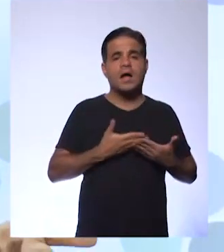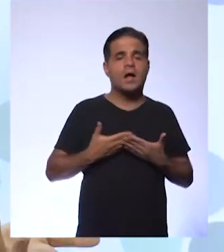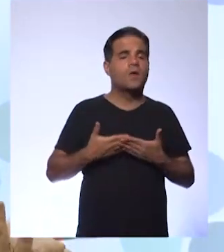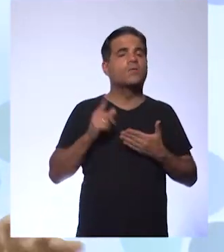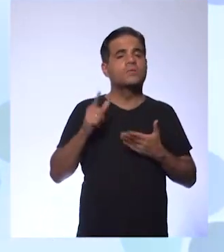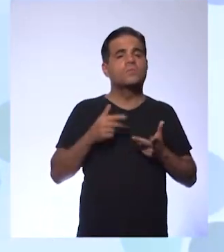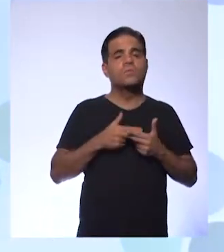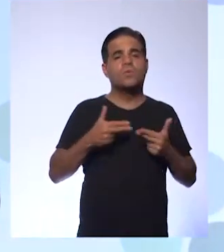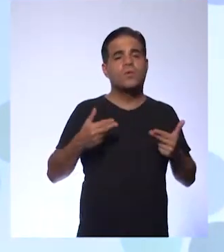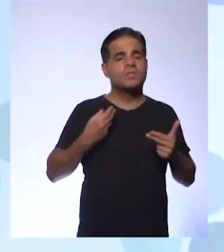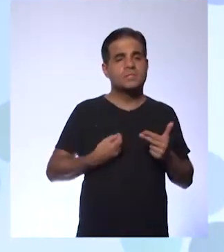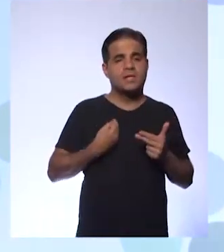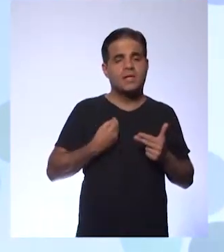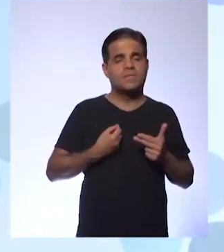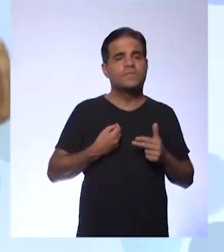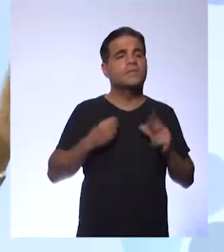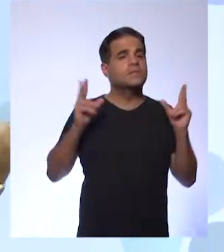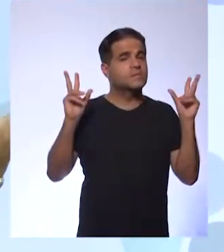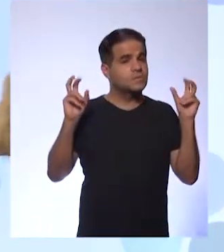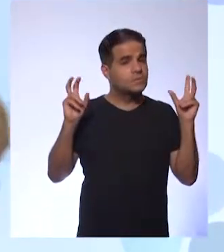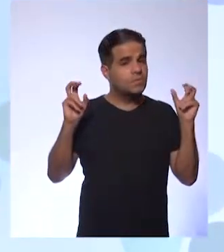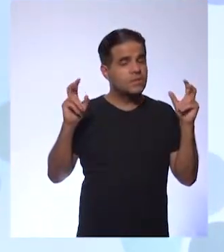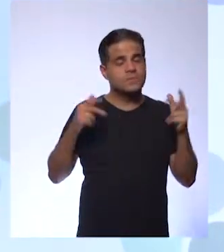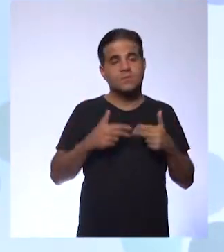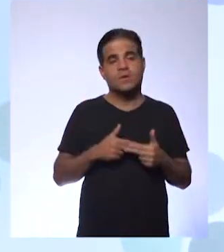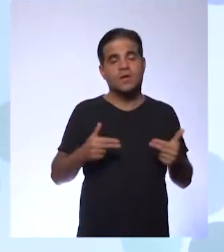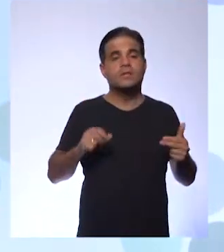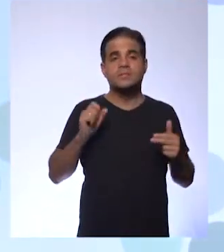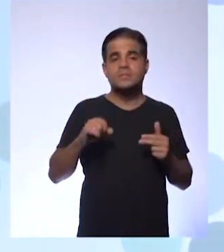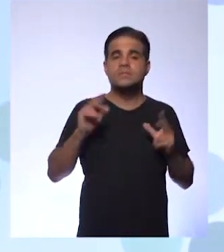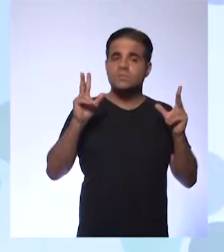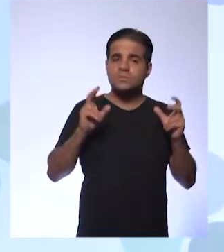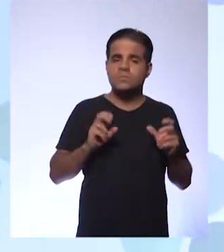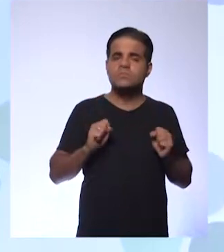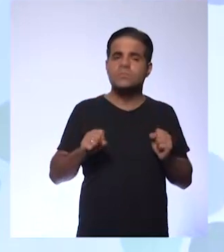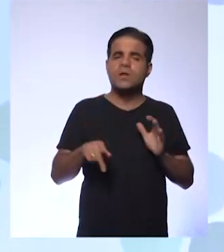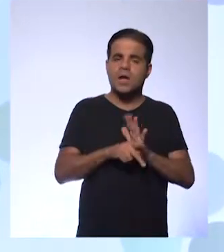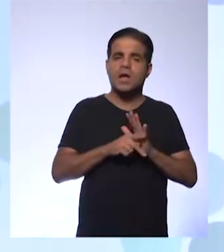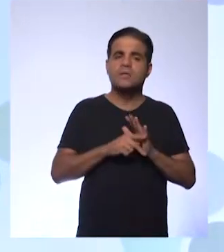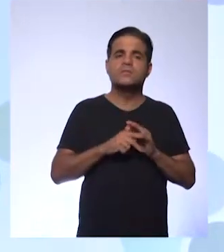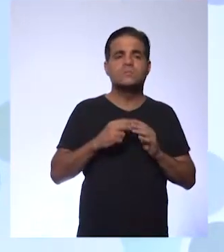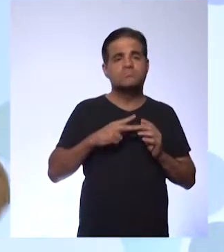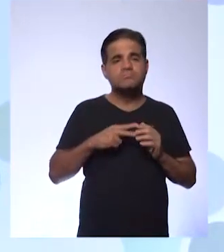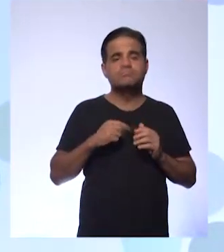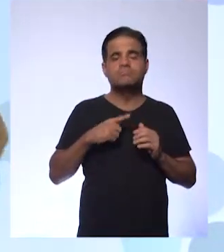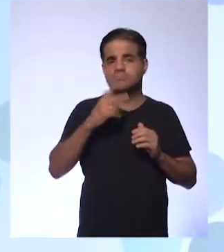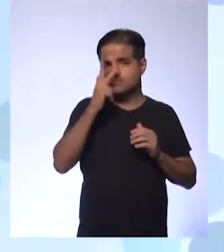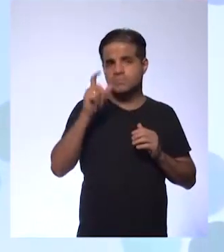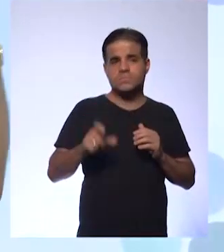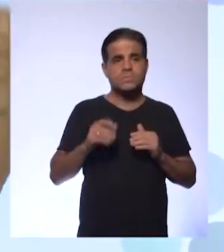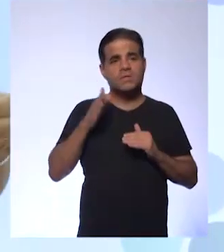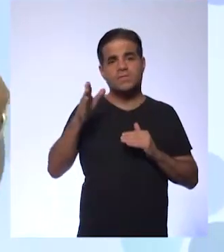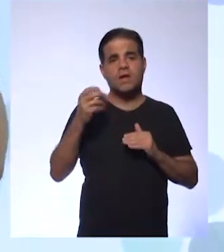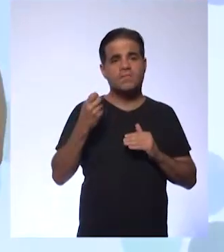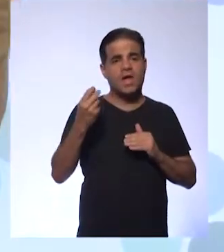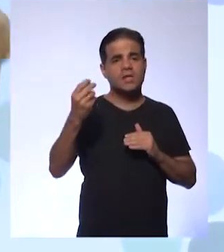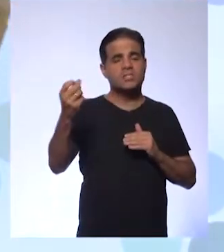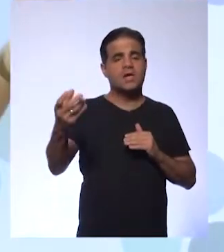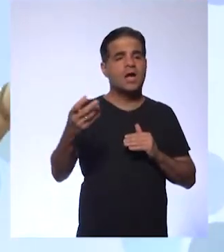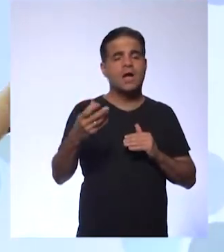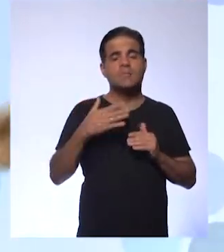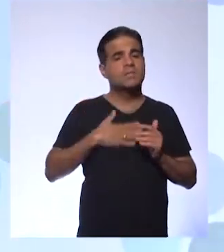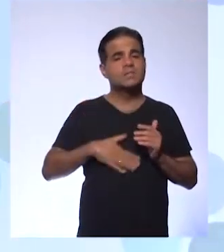da vida, são situações. E citações são particulares, porque tem gente ali que vai viajar